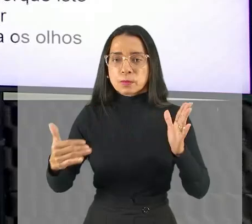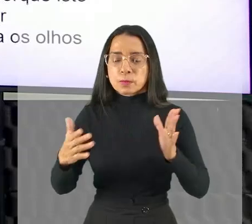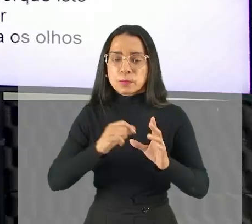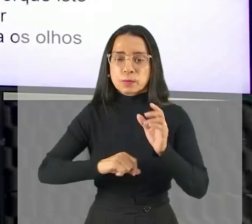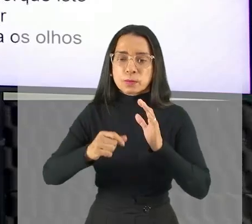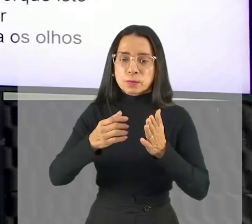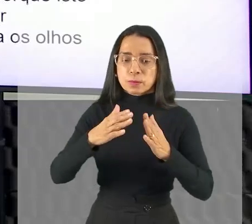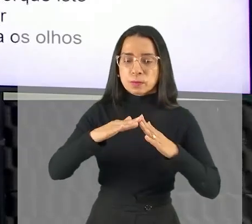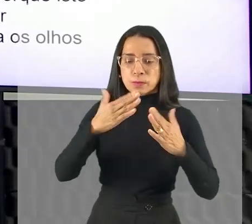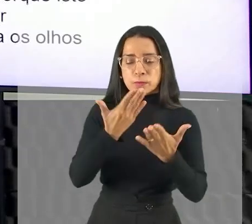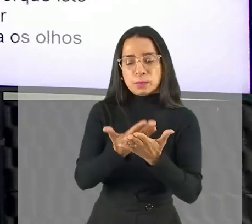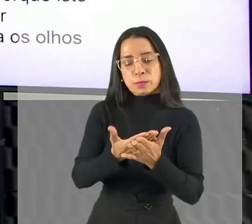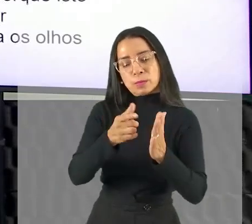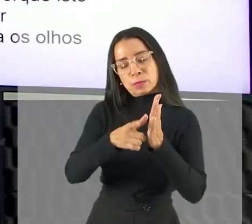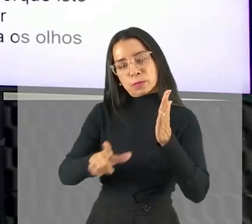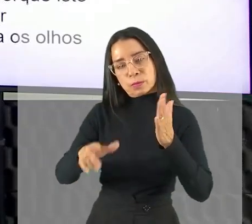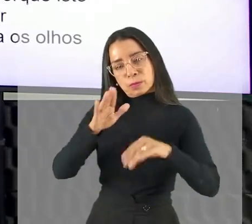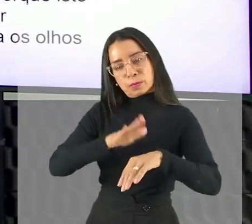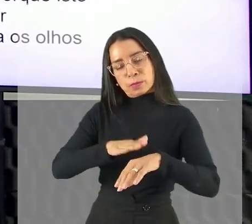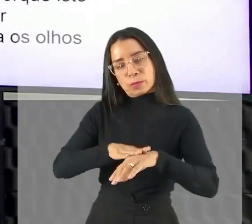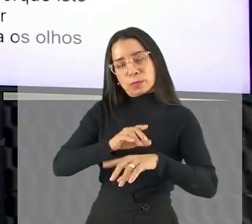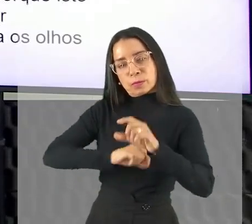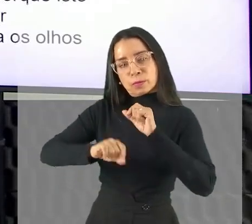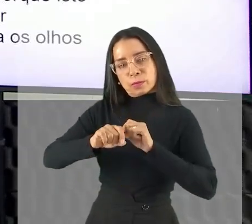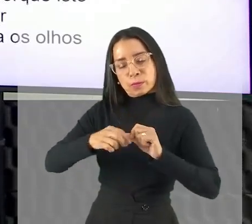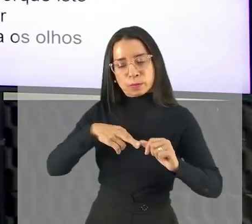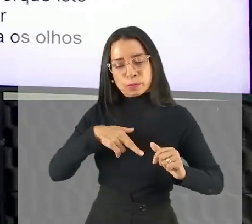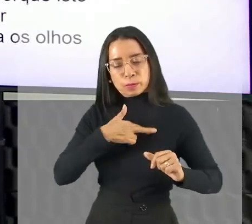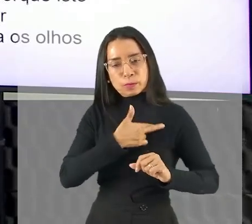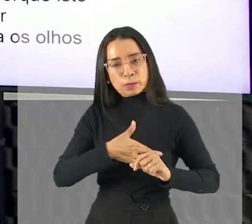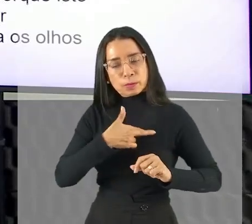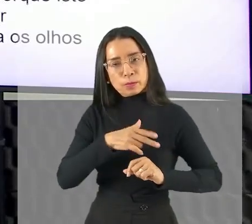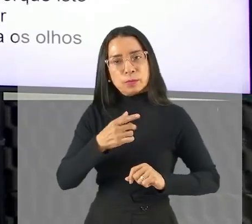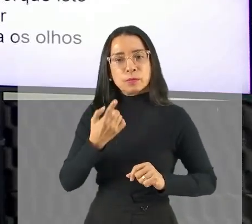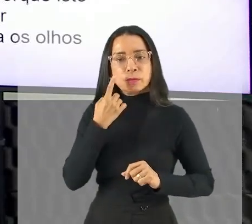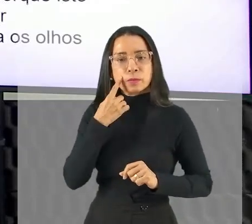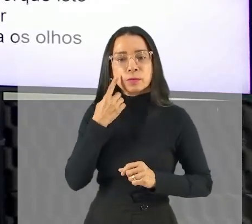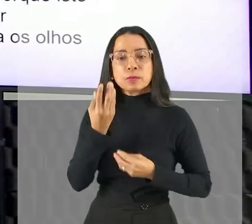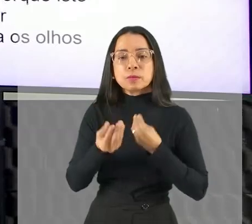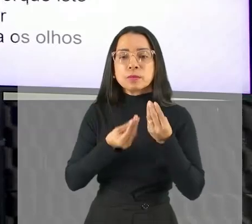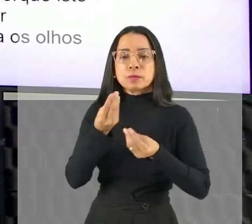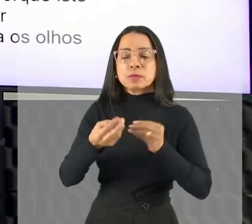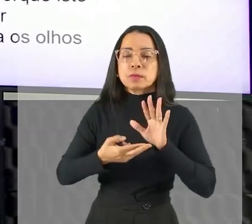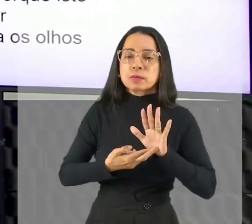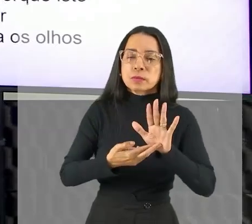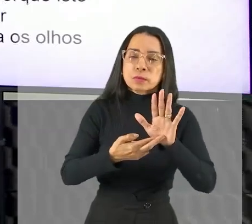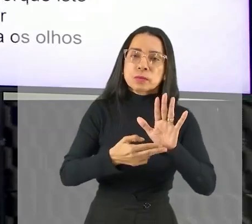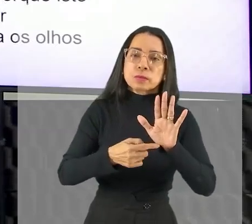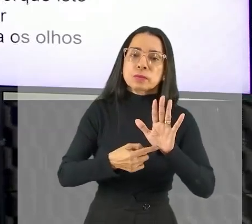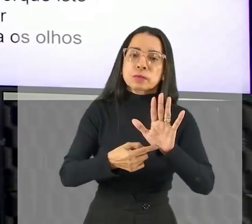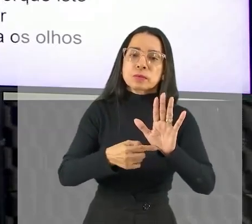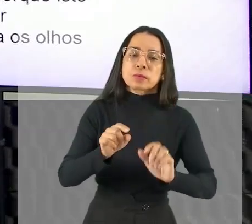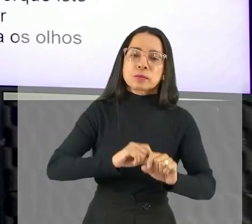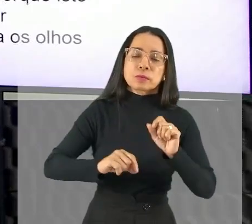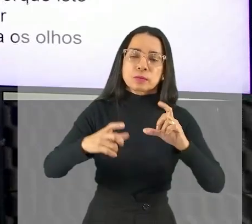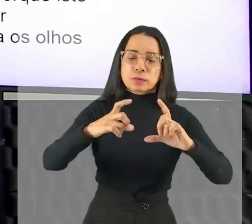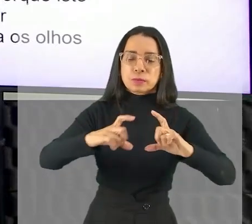escola literária chamada romantismo. Então, vamos ver, né, essa crítica, de que forma isso está sendo apresentada nesse